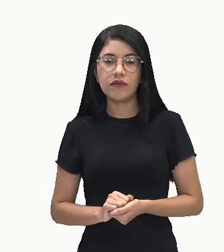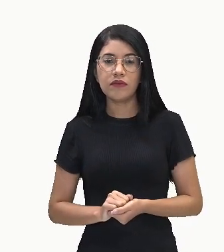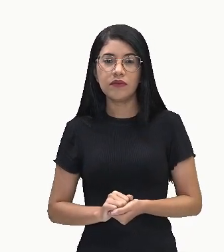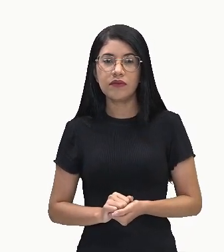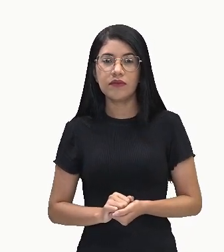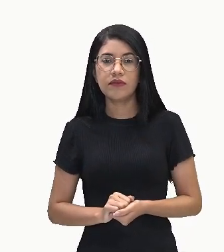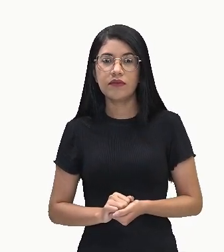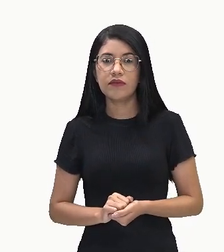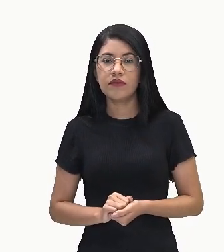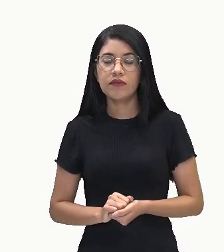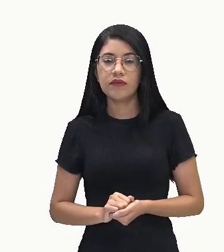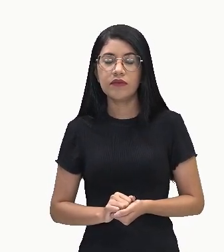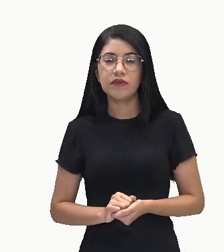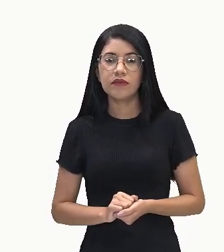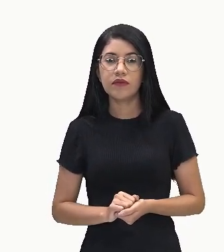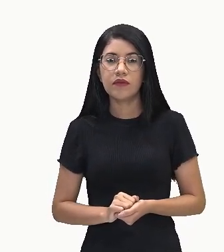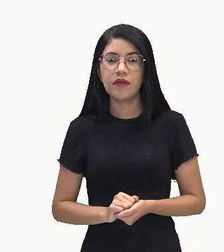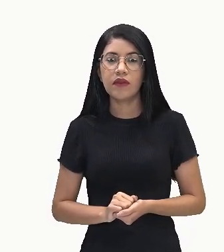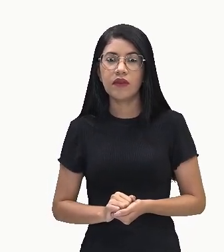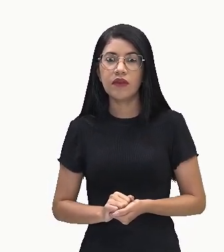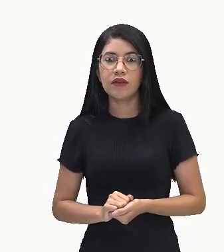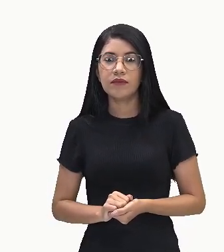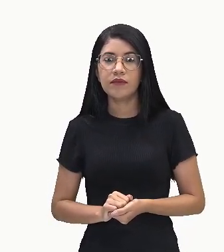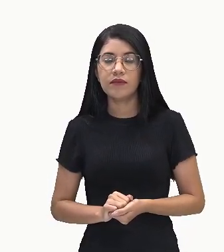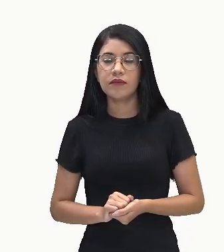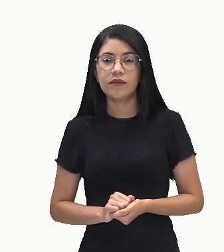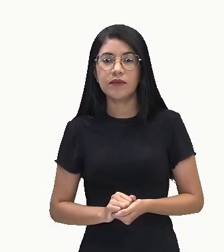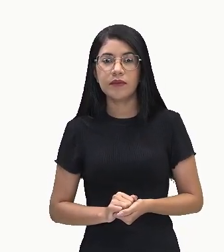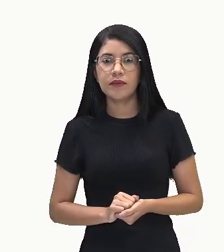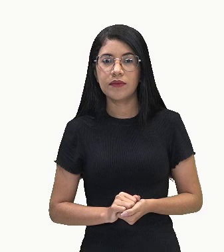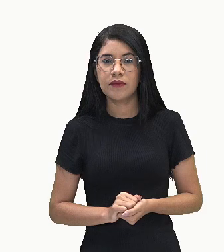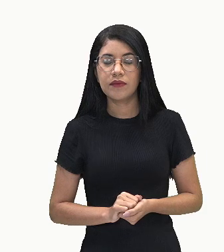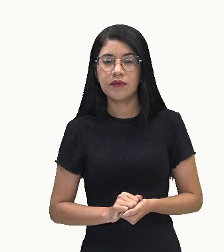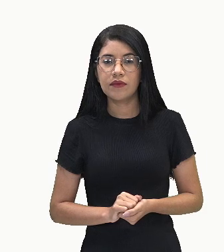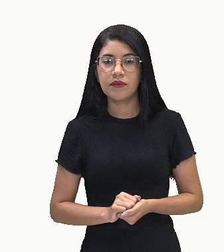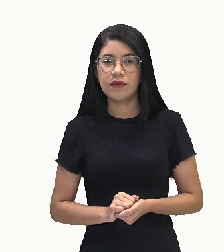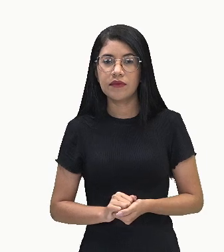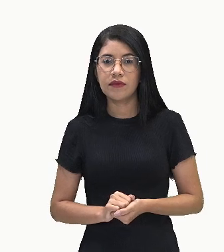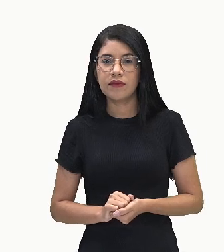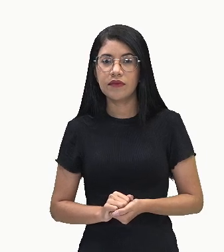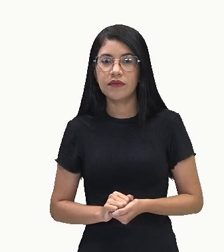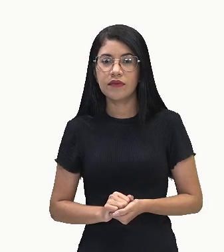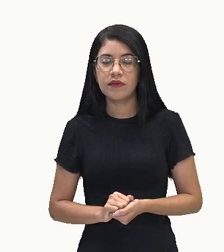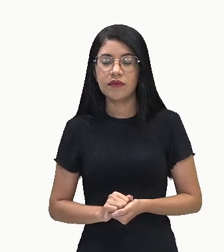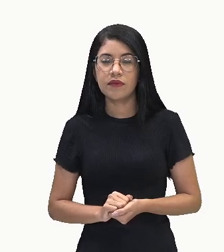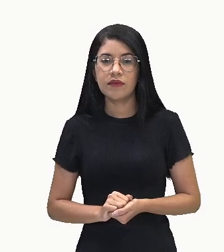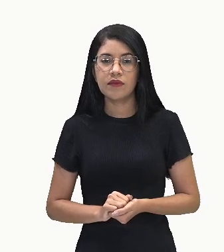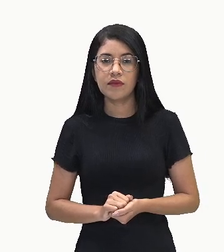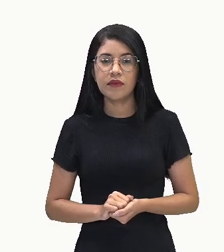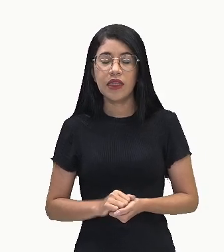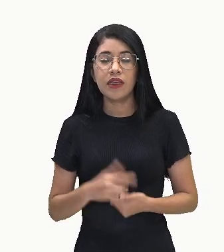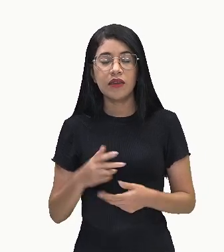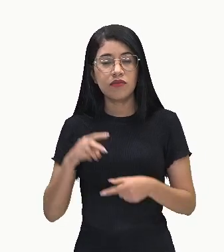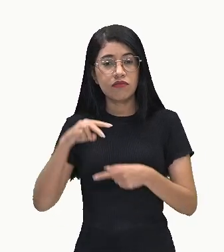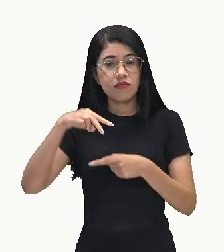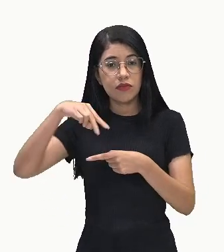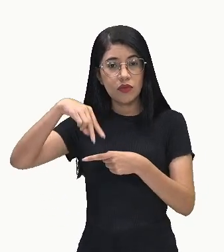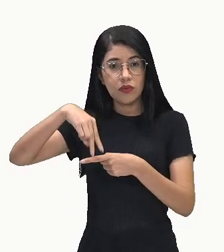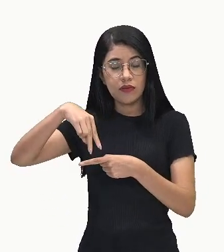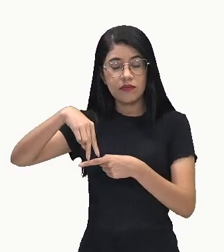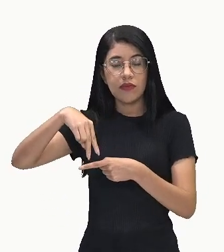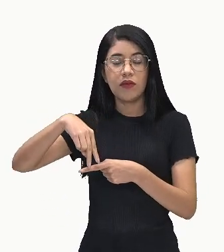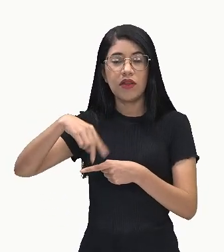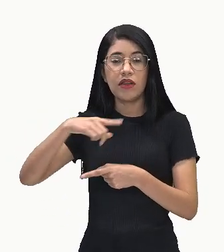bem, então, existem aí, né, em relação ao nosso delta,